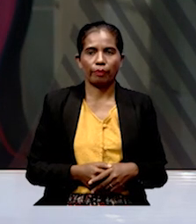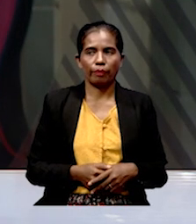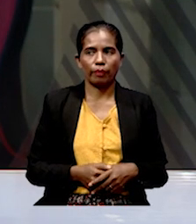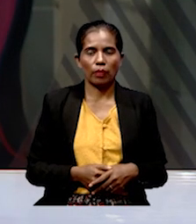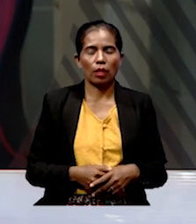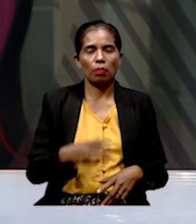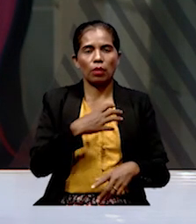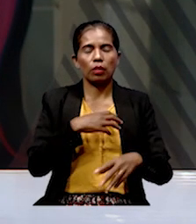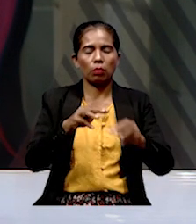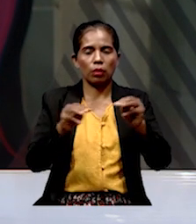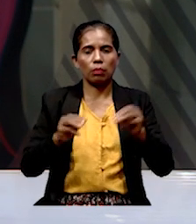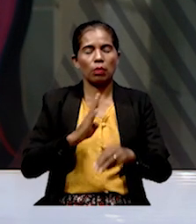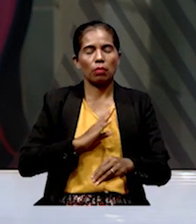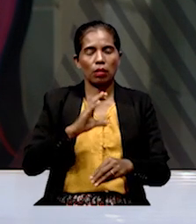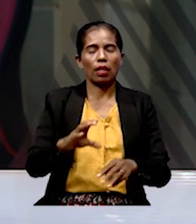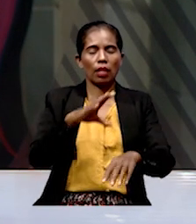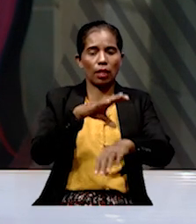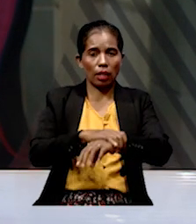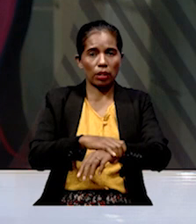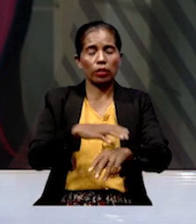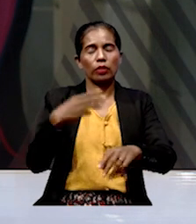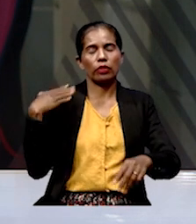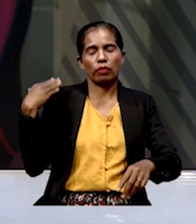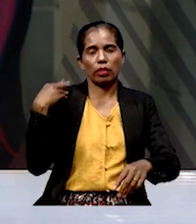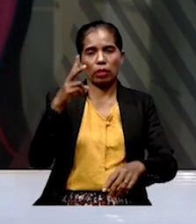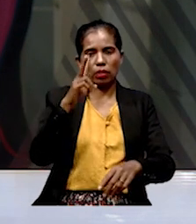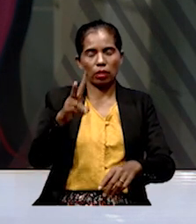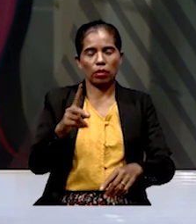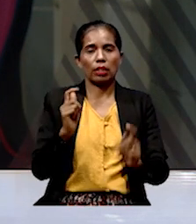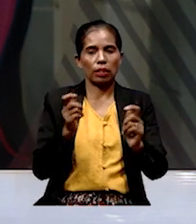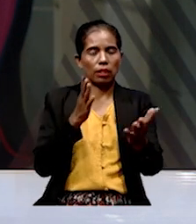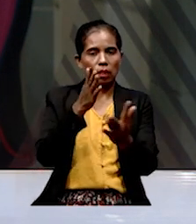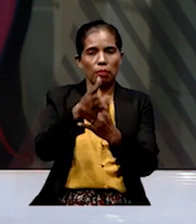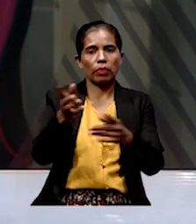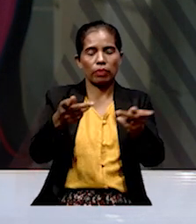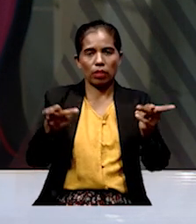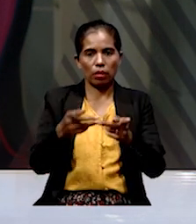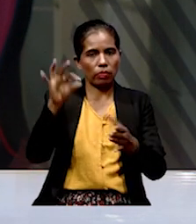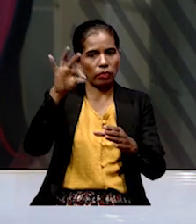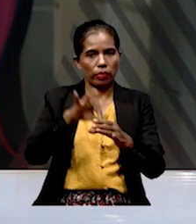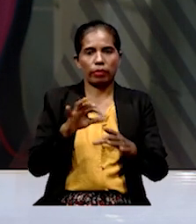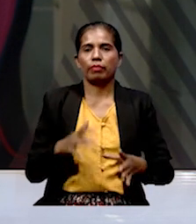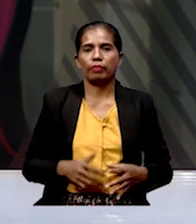Comara Pentele, município de Baucau, detém jovem na rua Tamba Tenta, Tamba Centro de Votação.